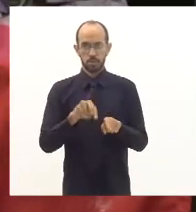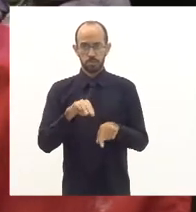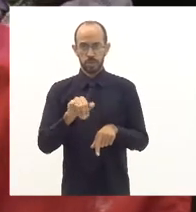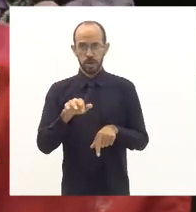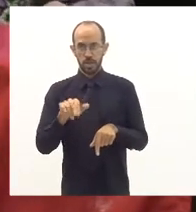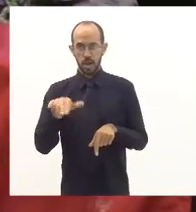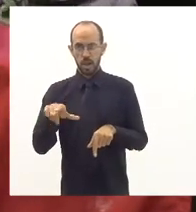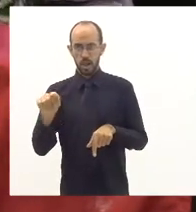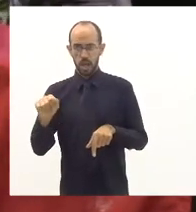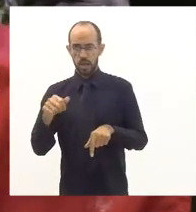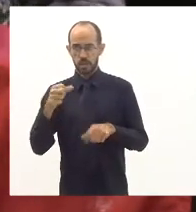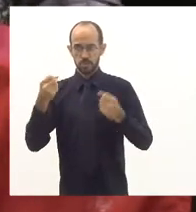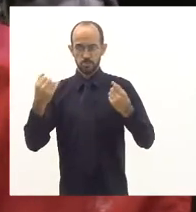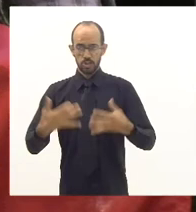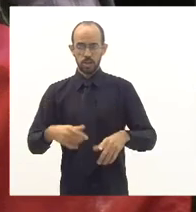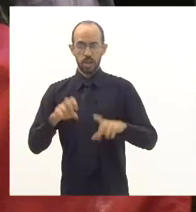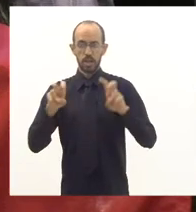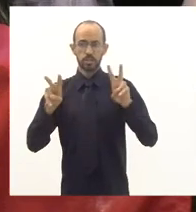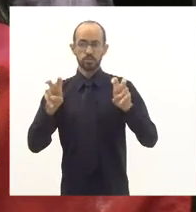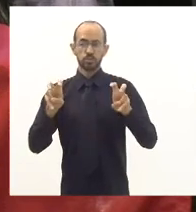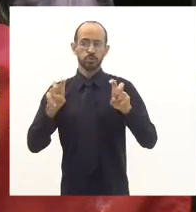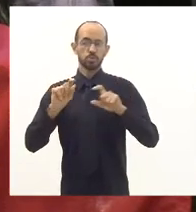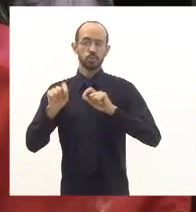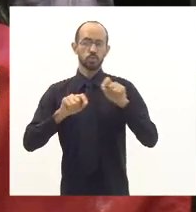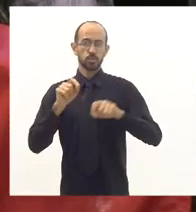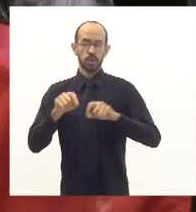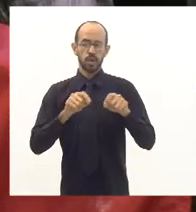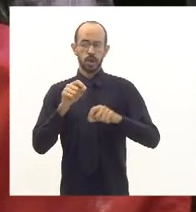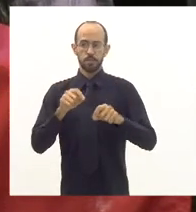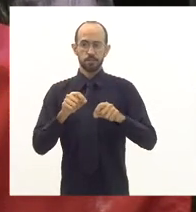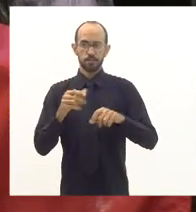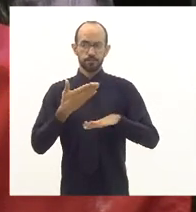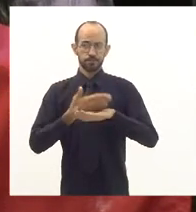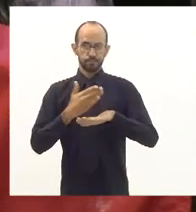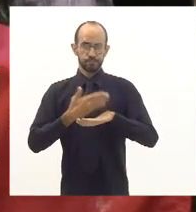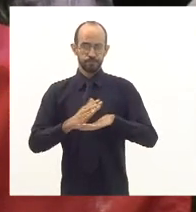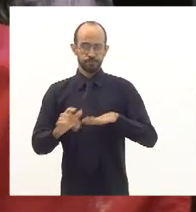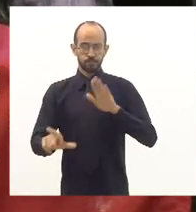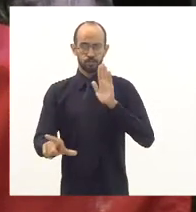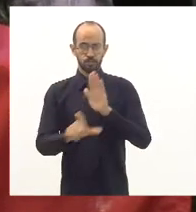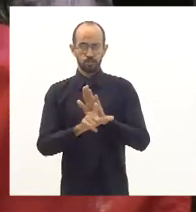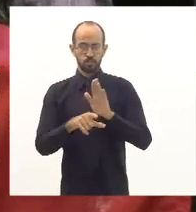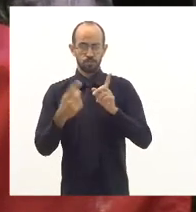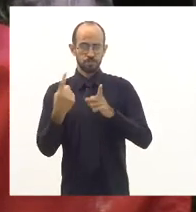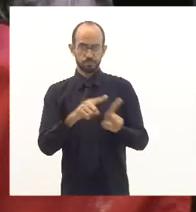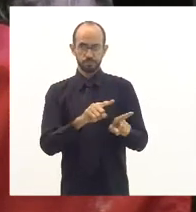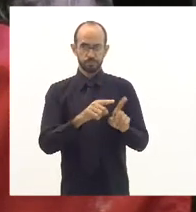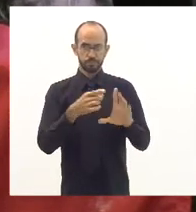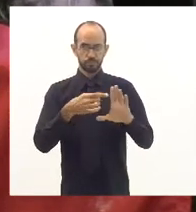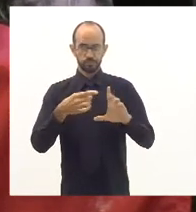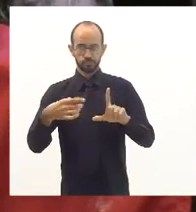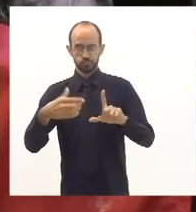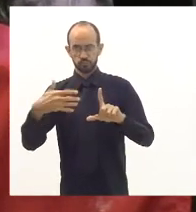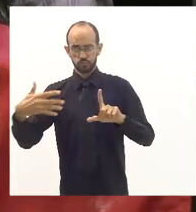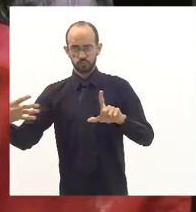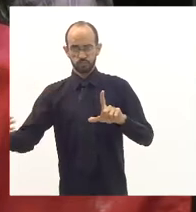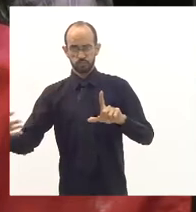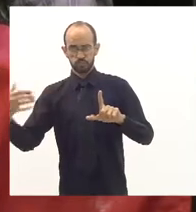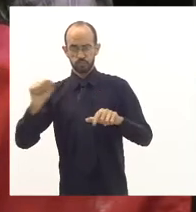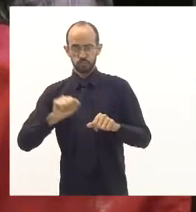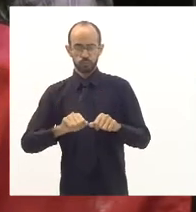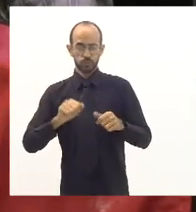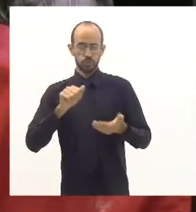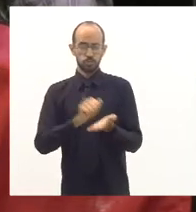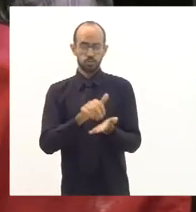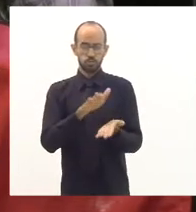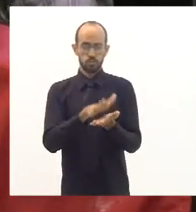falar sobre a questão da implementação da lei contra a discriminação no Rio de Janeiro, que penaliza estabelecimentos